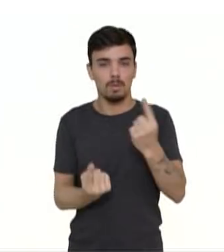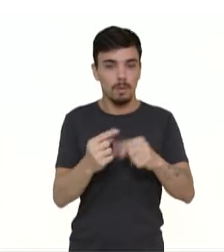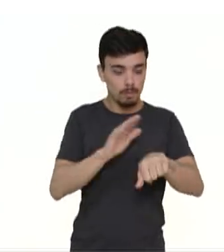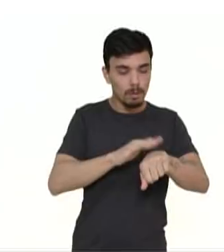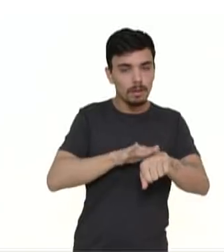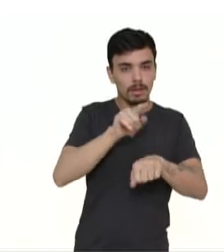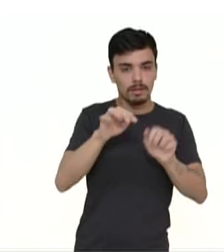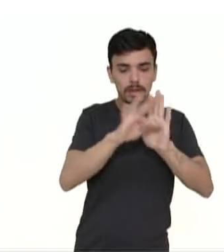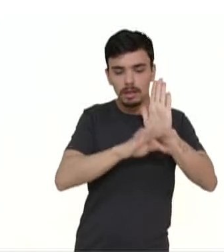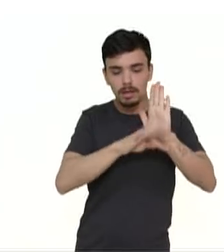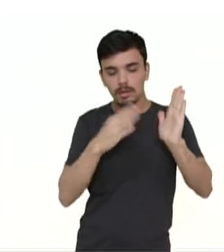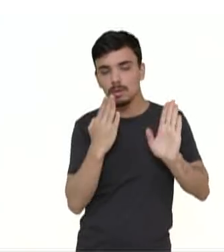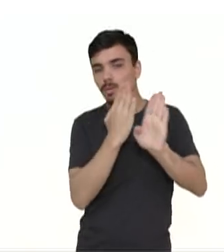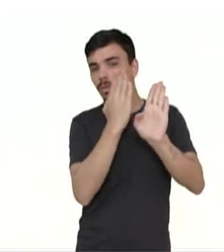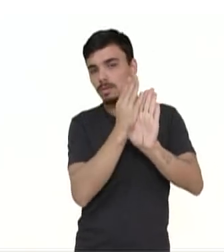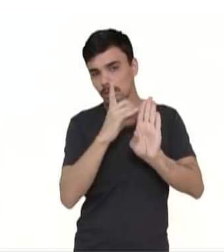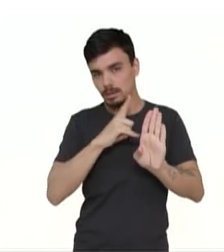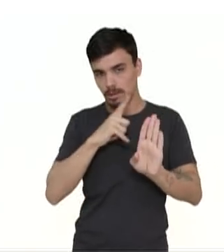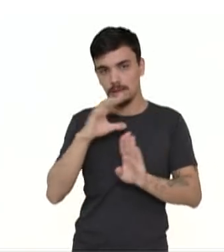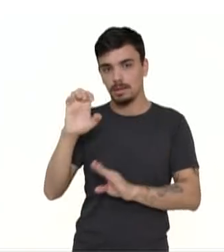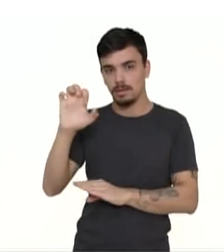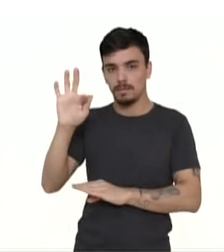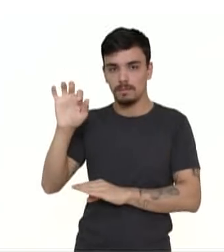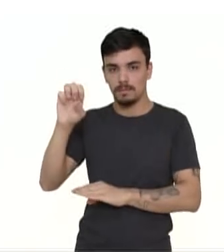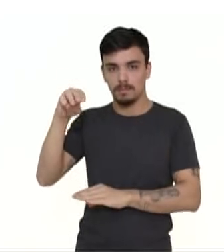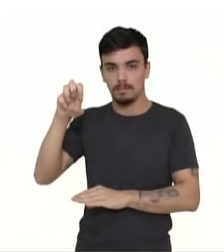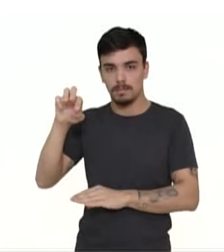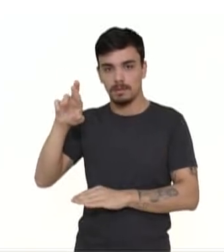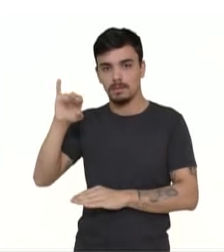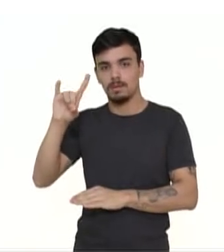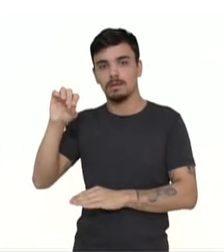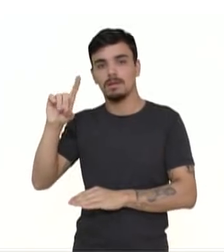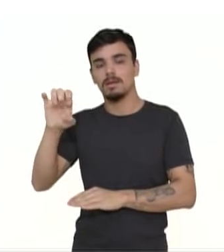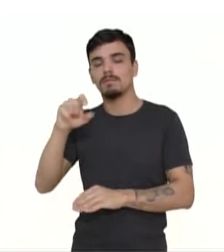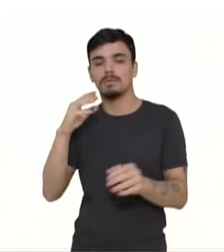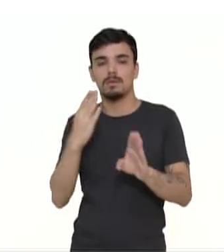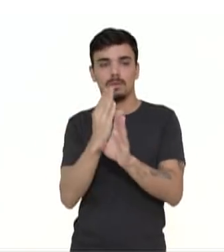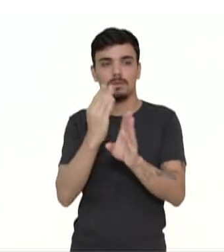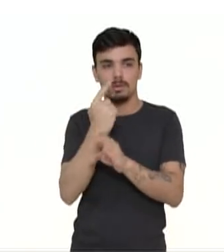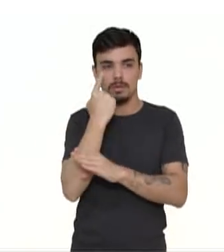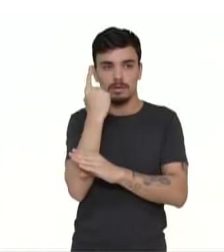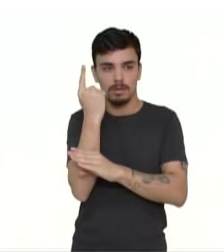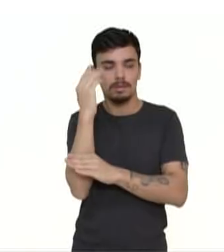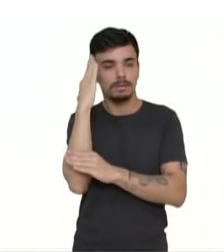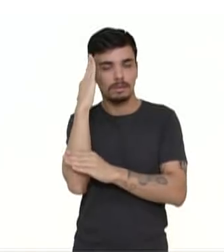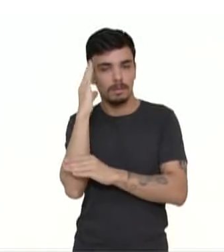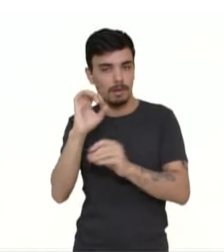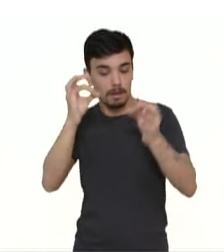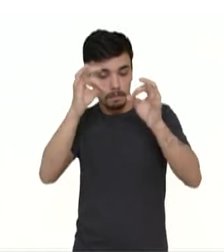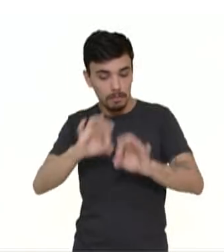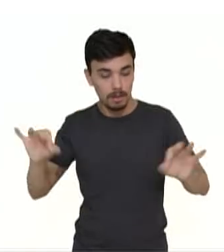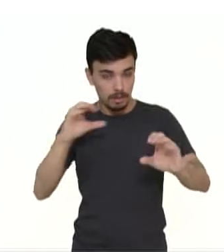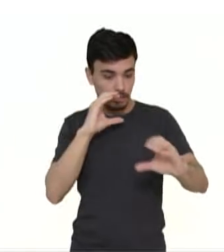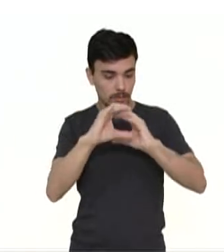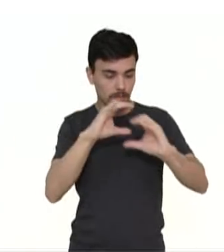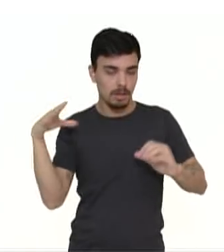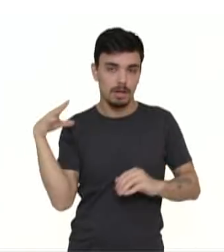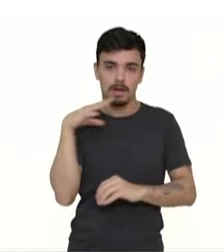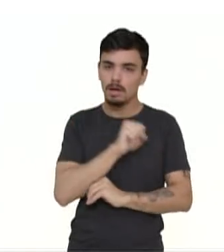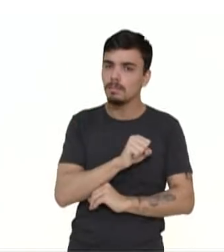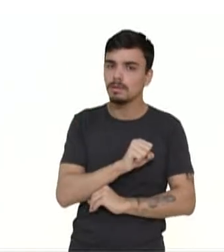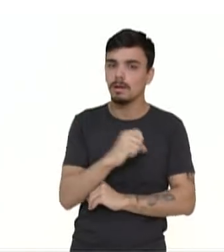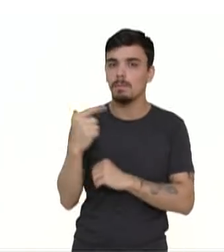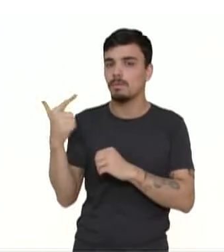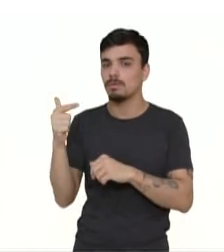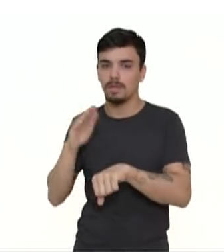fragmento do conto a gente localiza essa efemeridade? Quem conseguiu sublinhar lá? Sabe-se apenas que se comunicaram rapidamente, pois